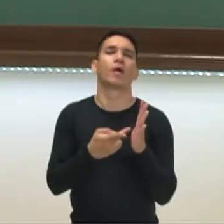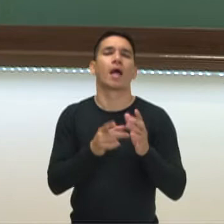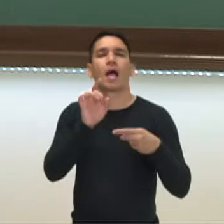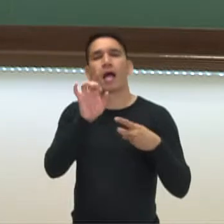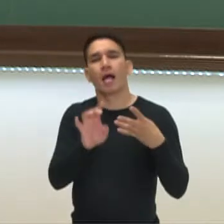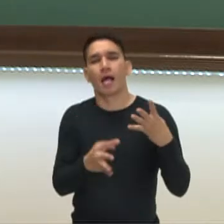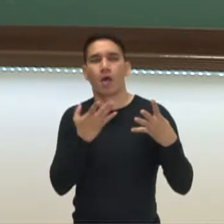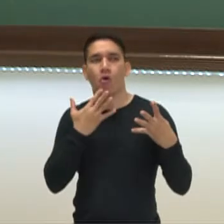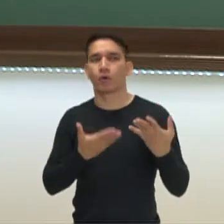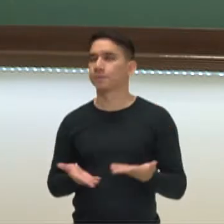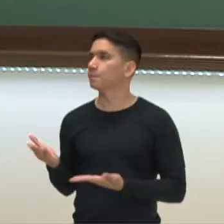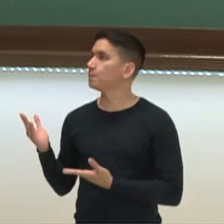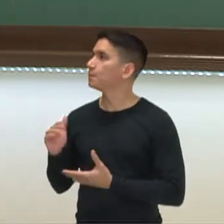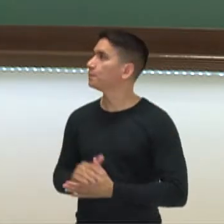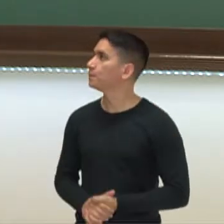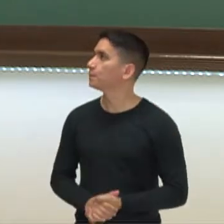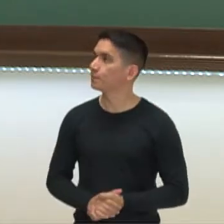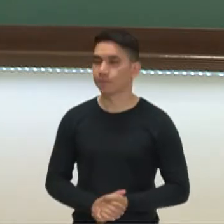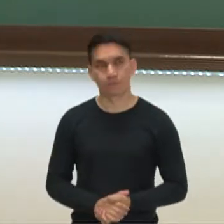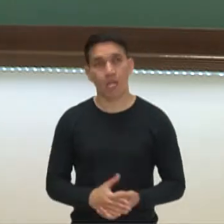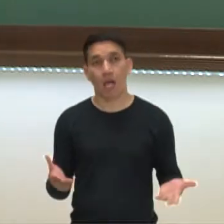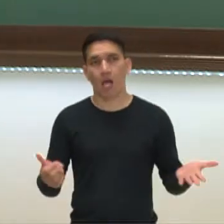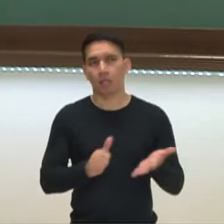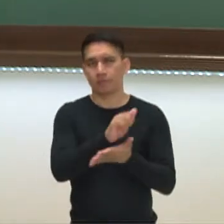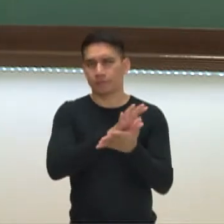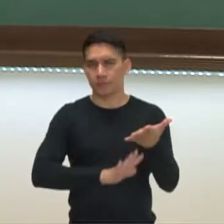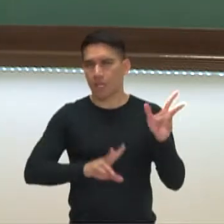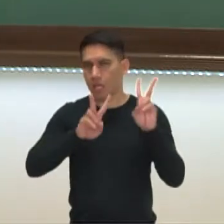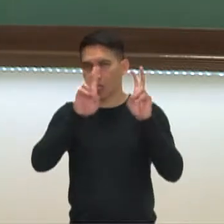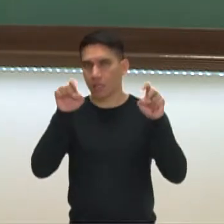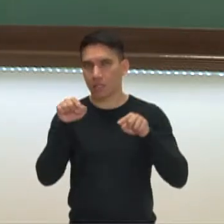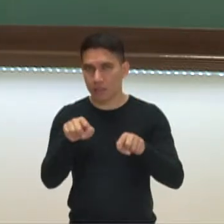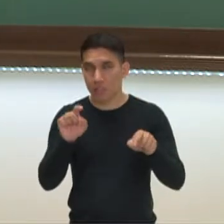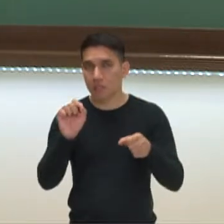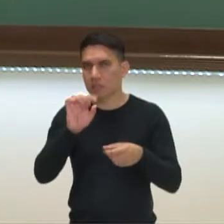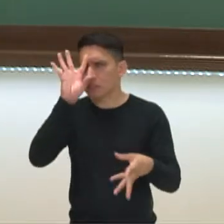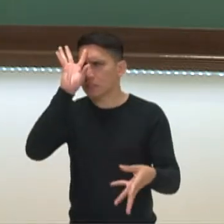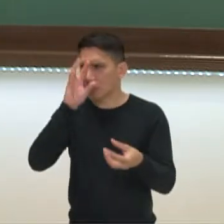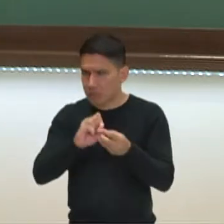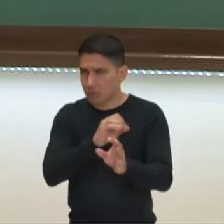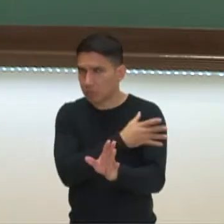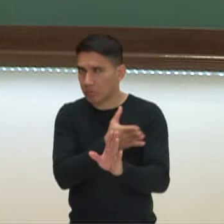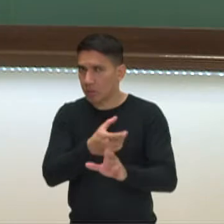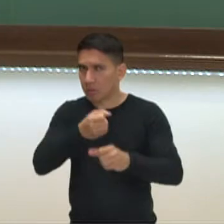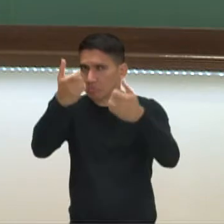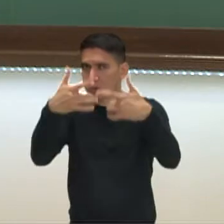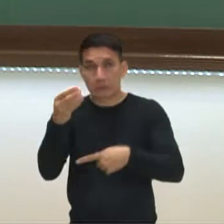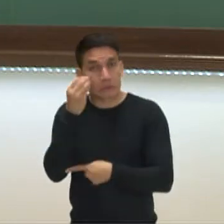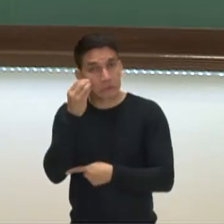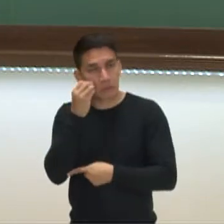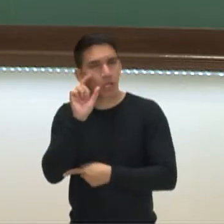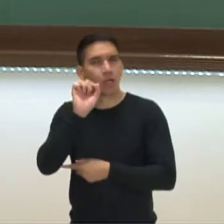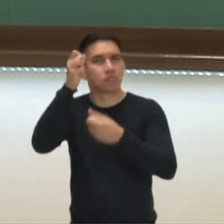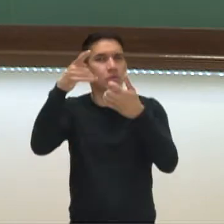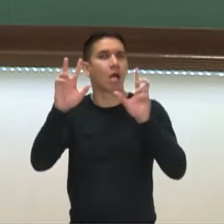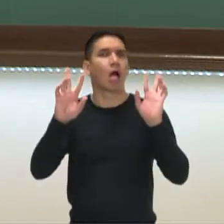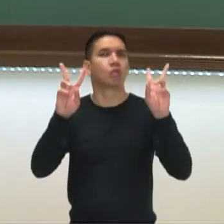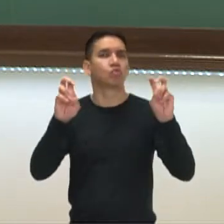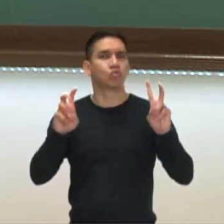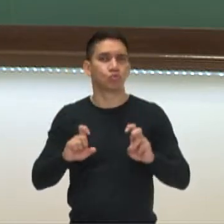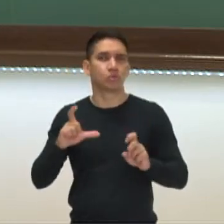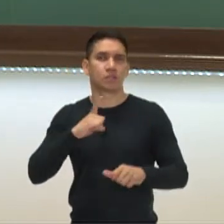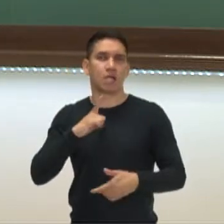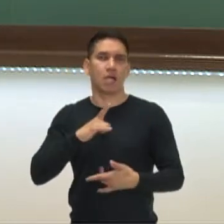resistor. Vamos fazer uma questão sobre isso, para ver se você entendeu aqui o que o professor quis dizer sobre resistência elétrica